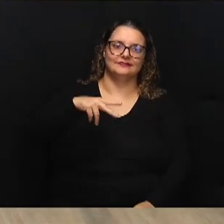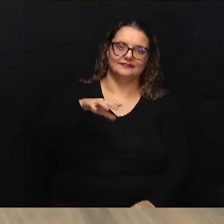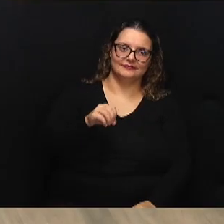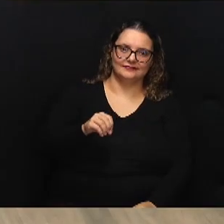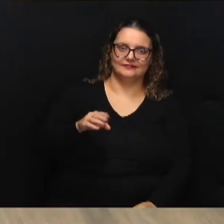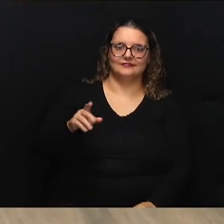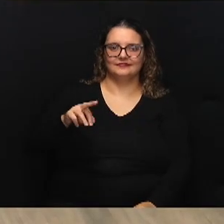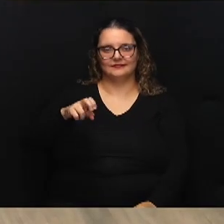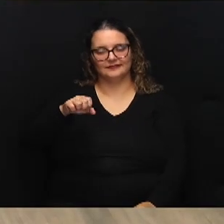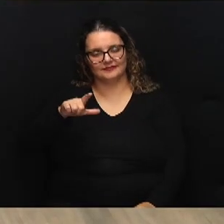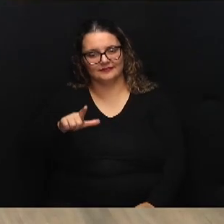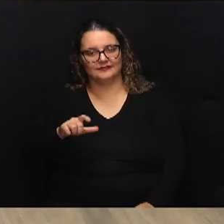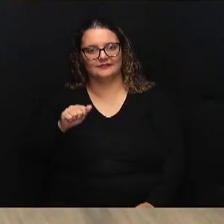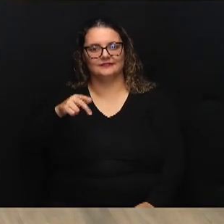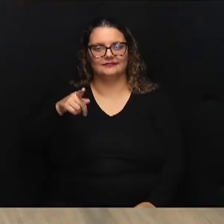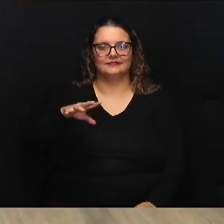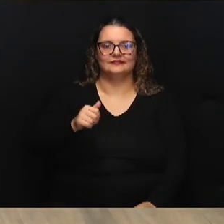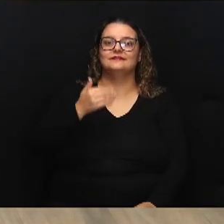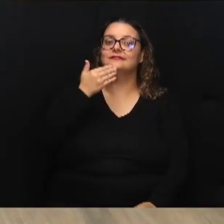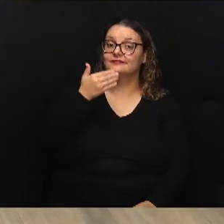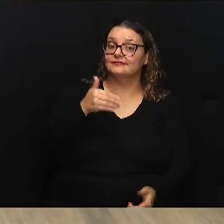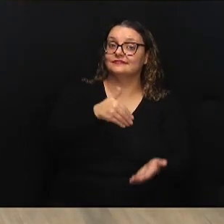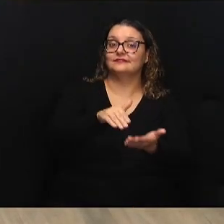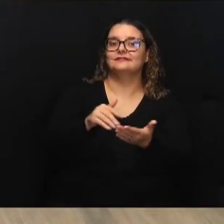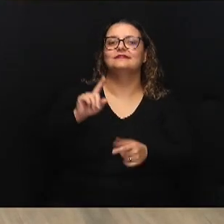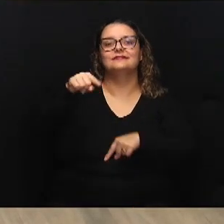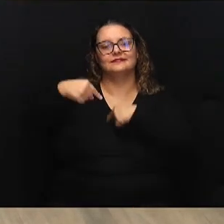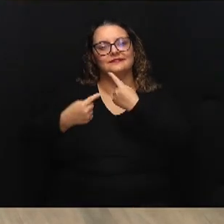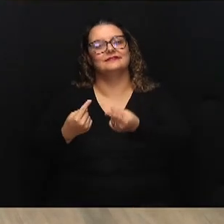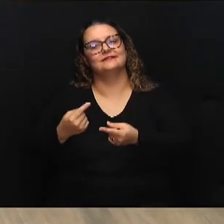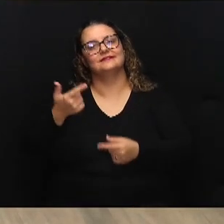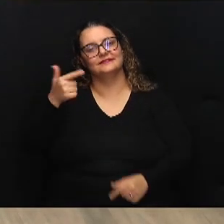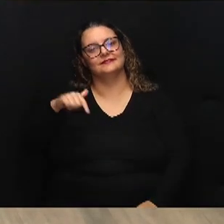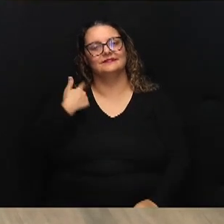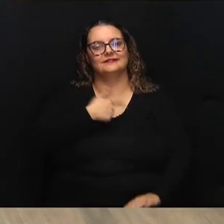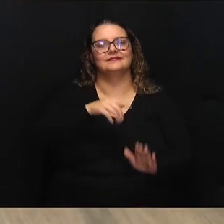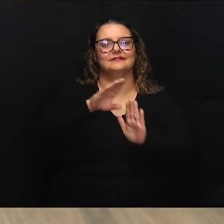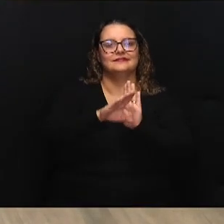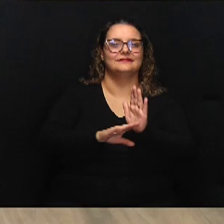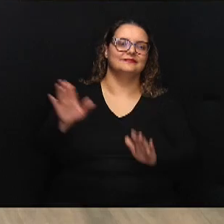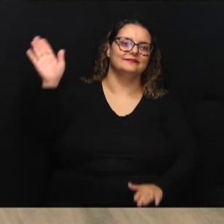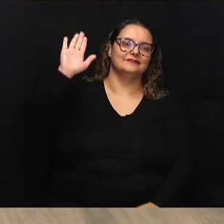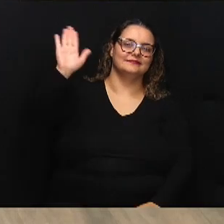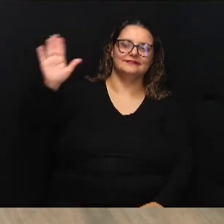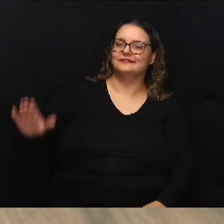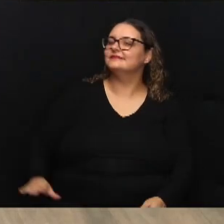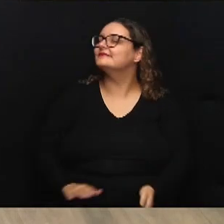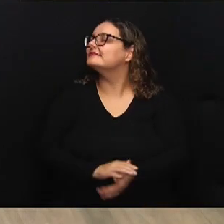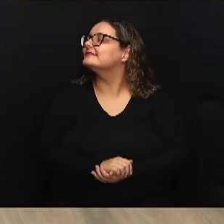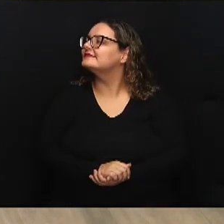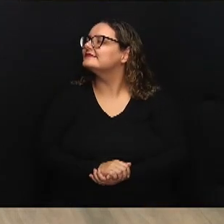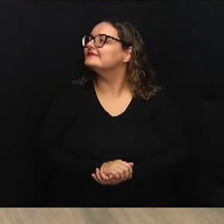BRH, falando sobre os pedidos de demissão. Até mais, continue com a nossa programação. Tchau!